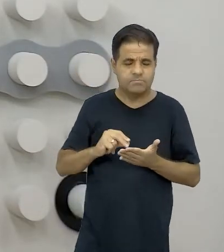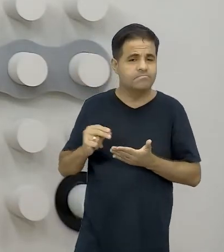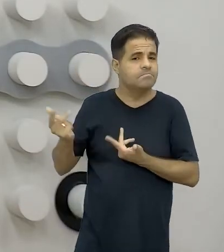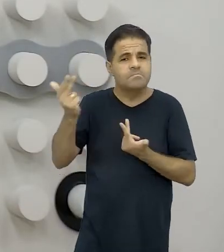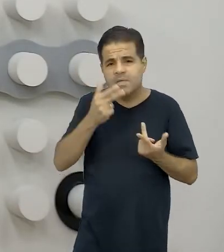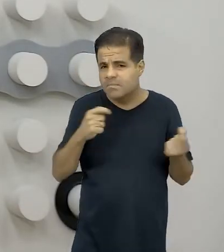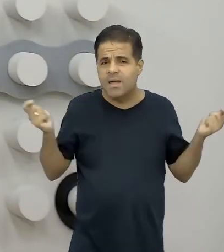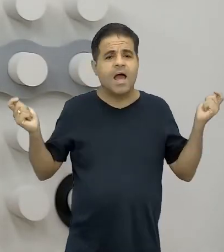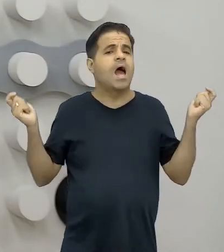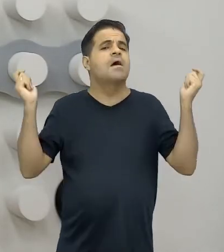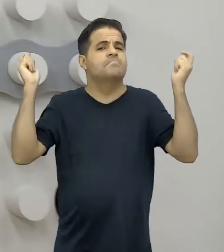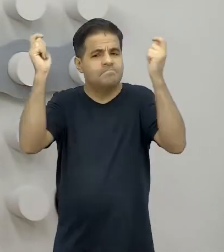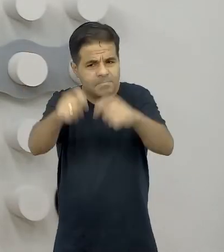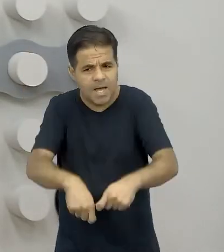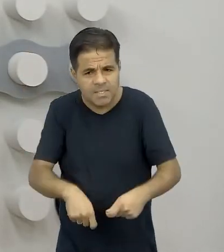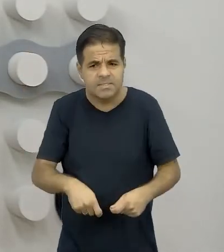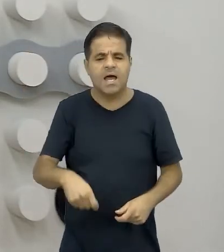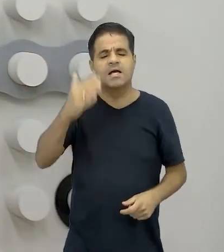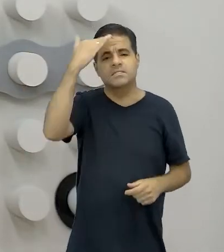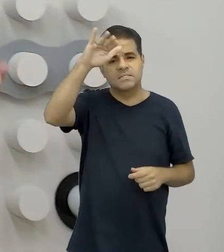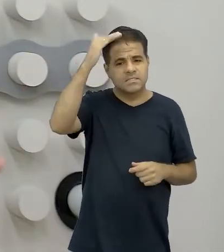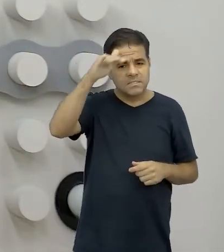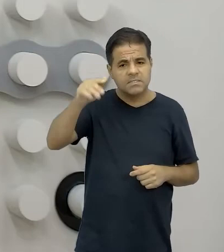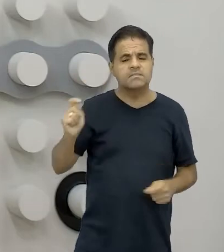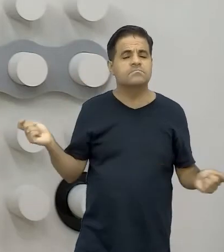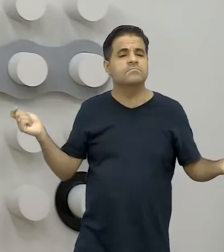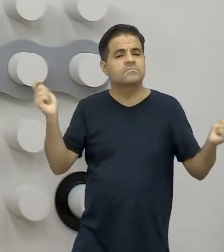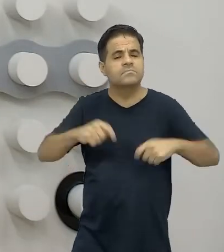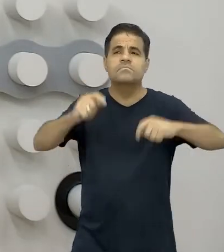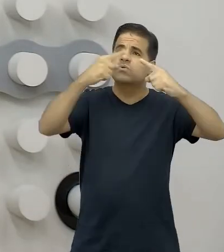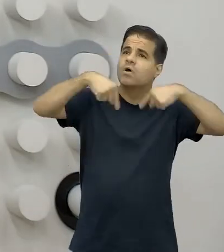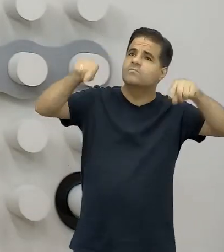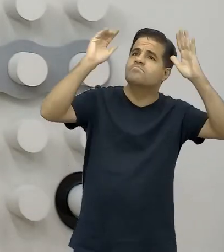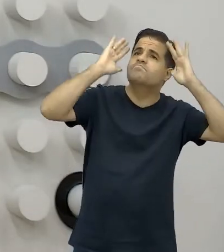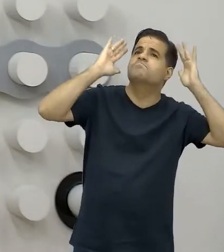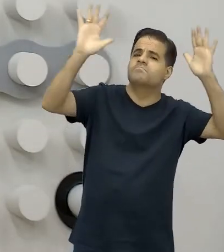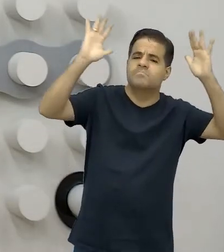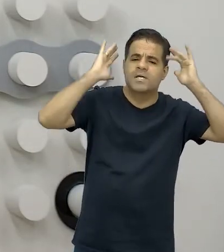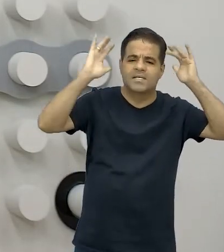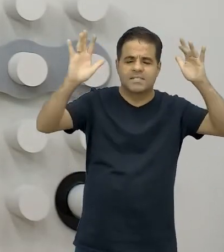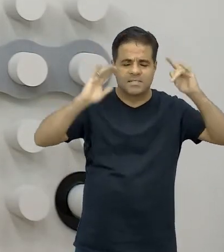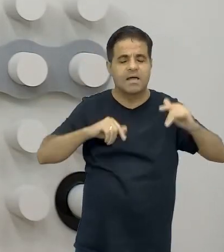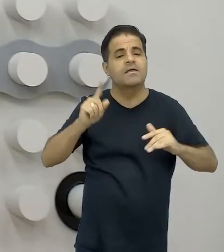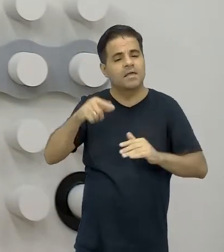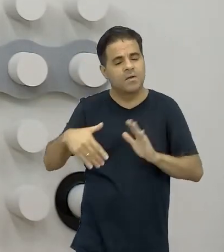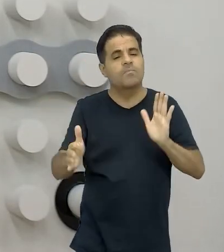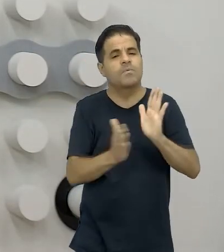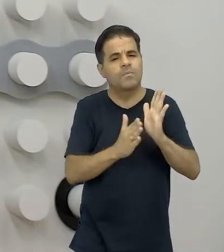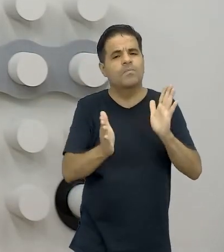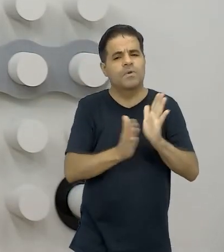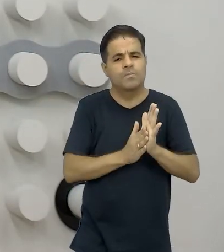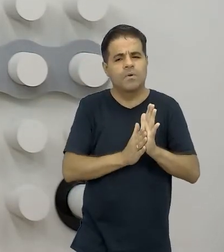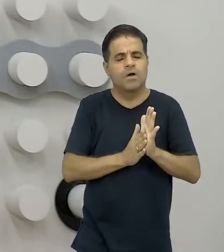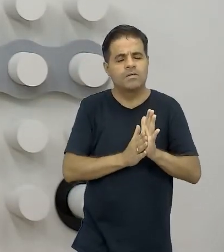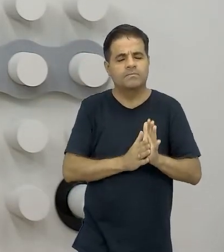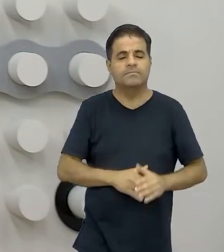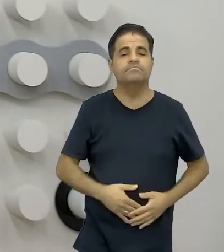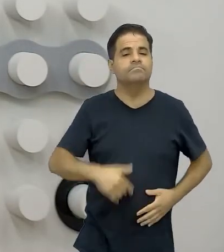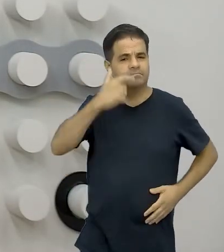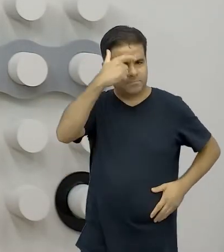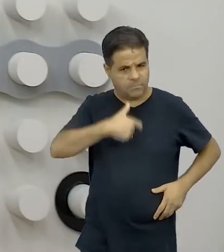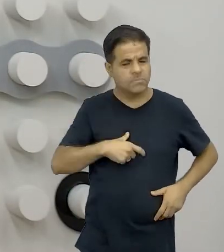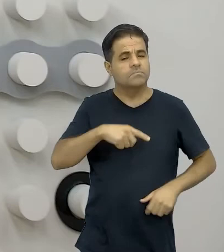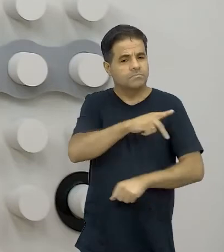mesmas capacidades de entender, as mesmas capacidades de pensar. E essa é uma proposta de